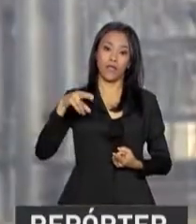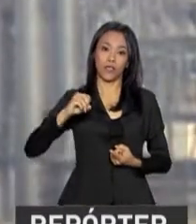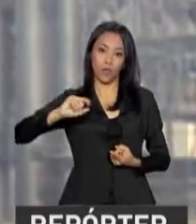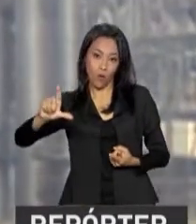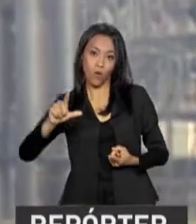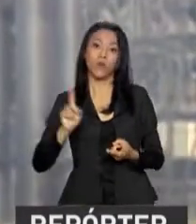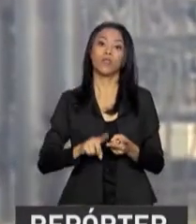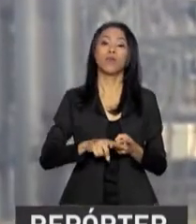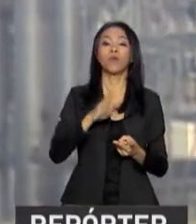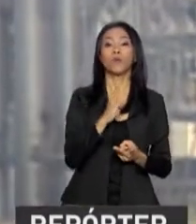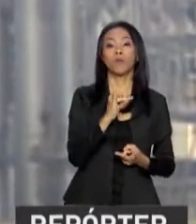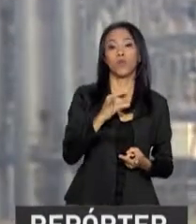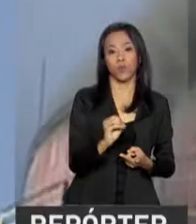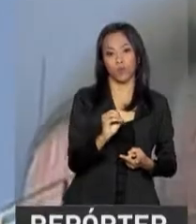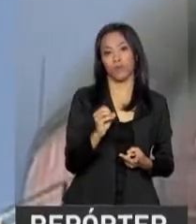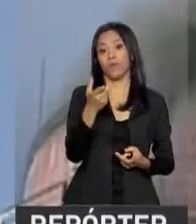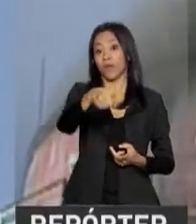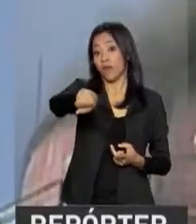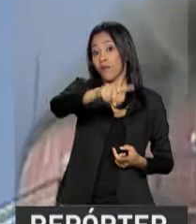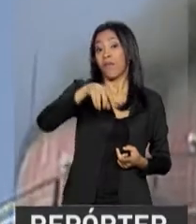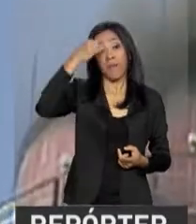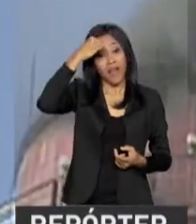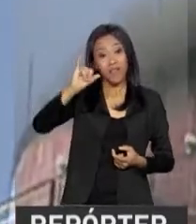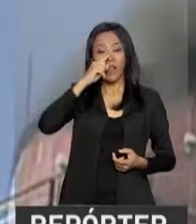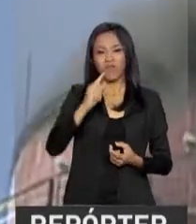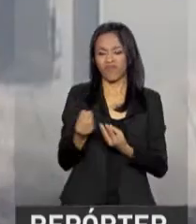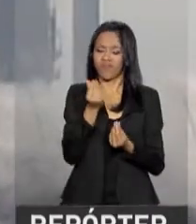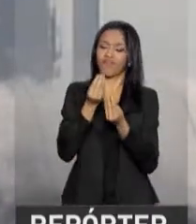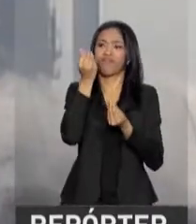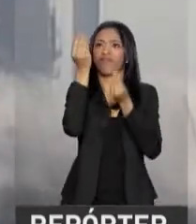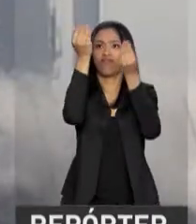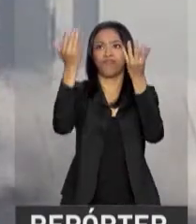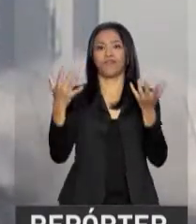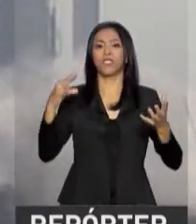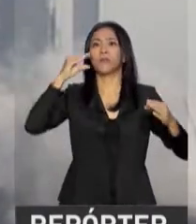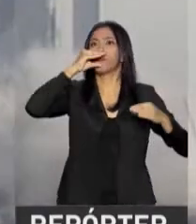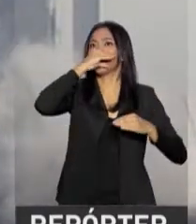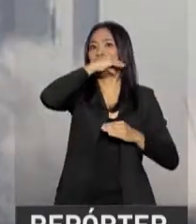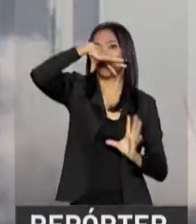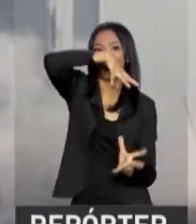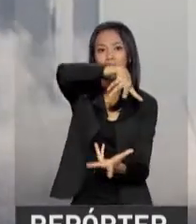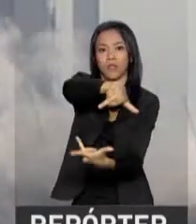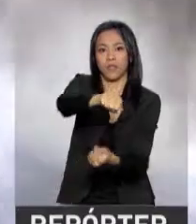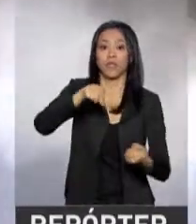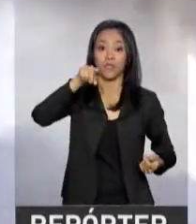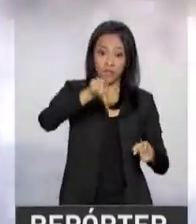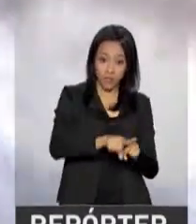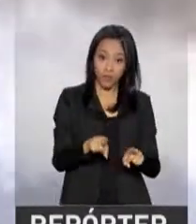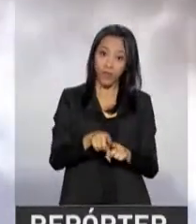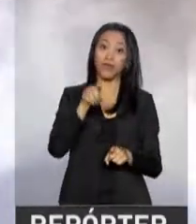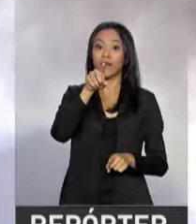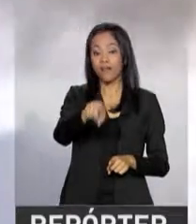definidas as metas de redução das emissões de gases do efeito estufa para isso prevê instrumentos como os chamados créditos